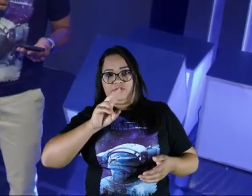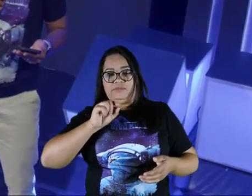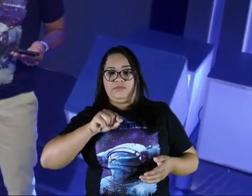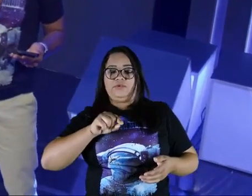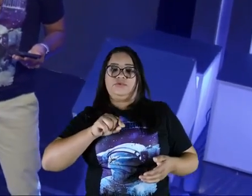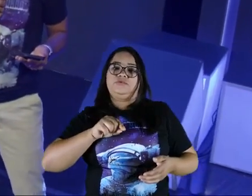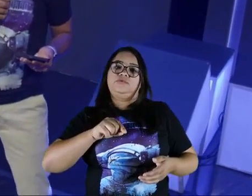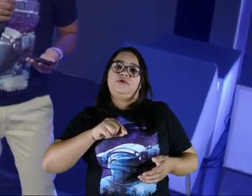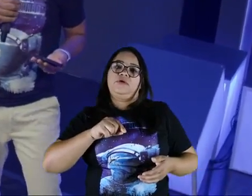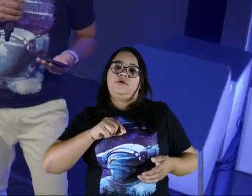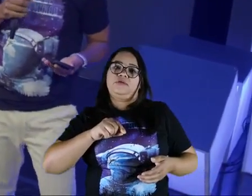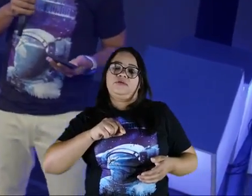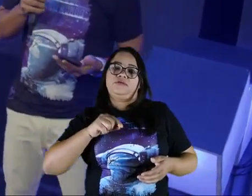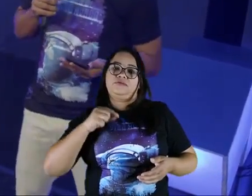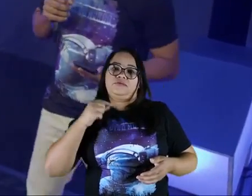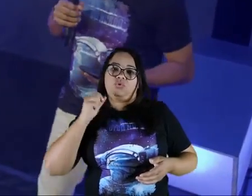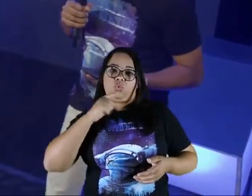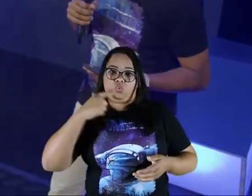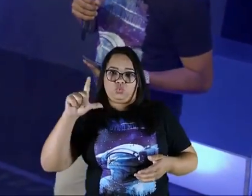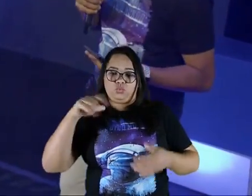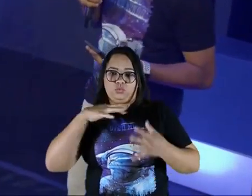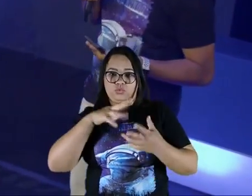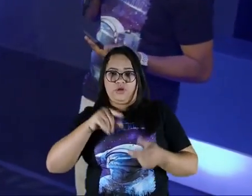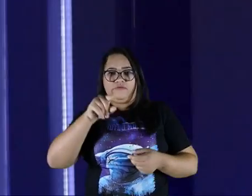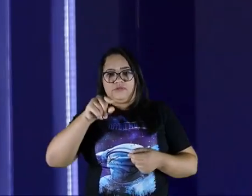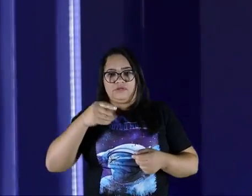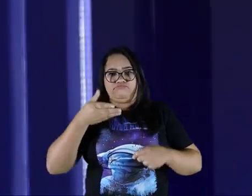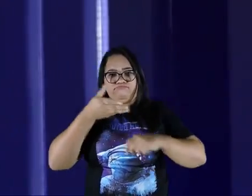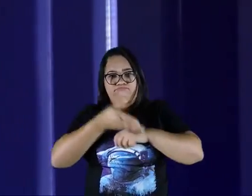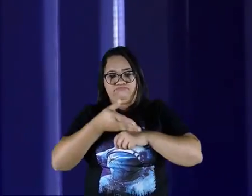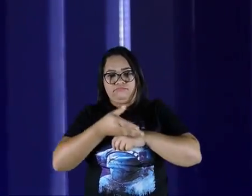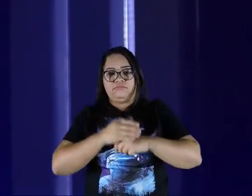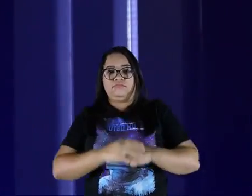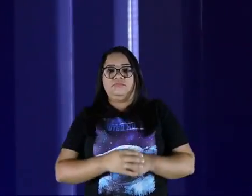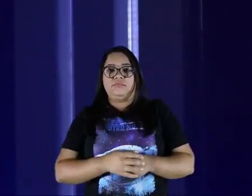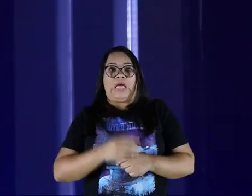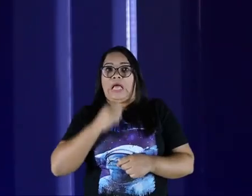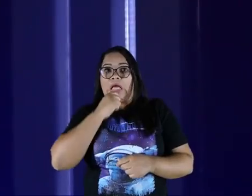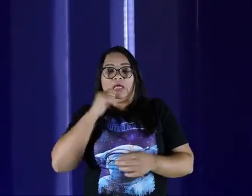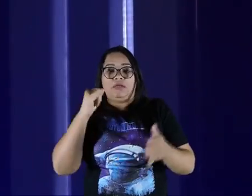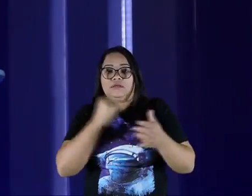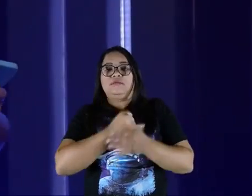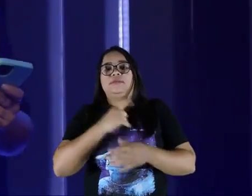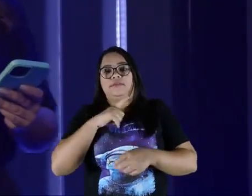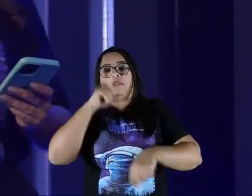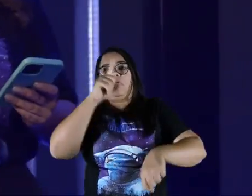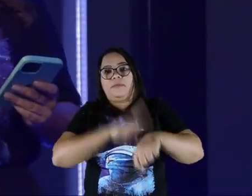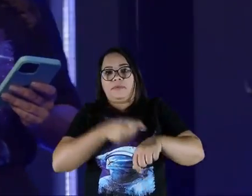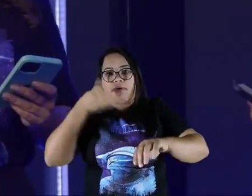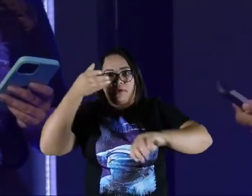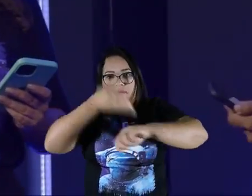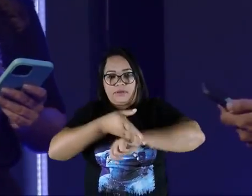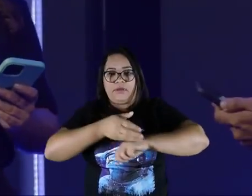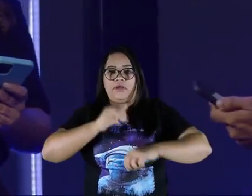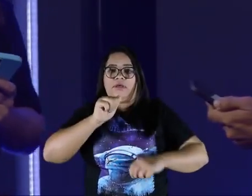adv.st/deoutromundo. E aí você vai acessar tudo isso, tá? Lígia, não me inscrevi ainda. Ainda dá tempo. Entra